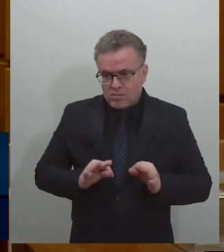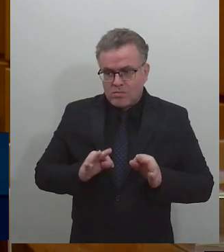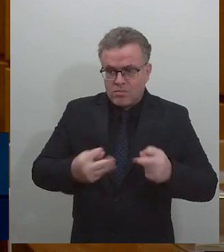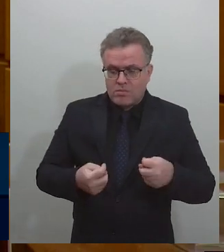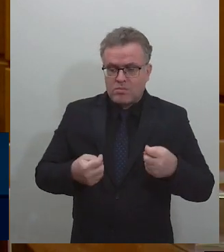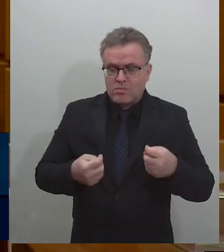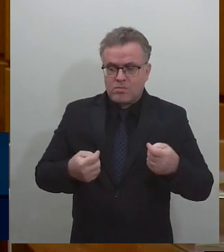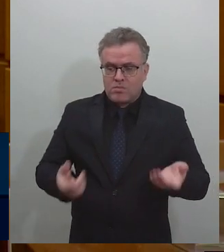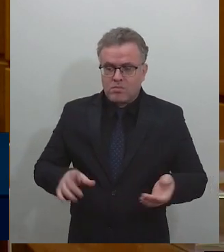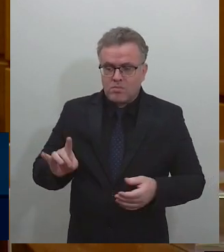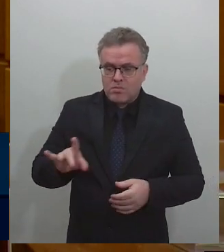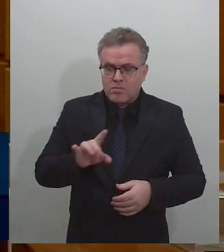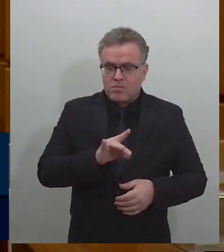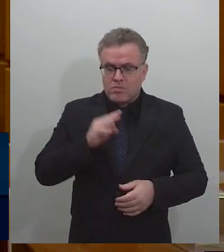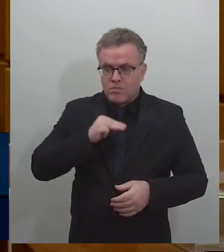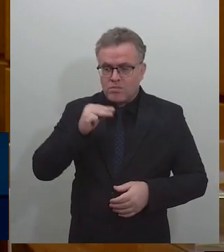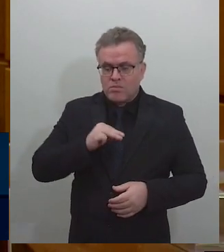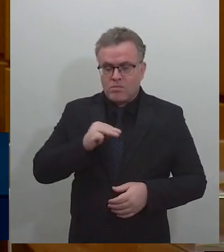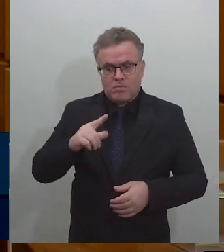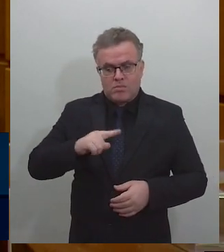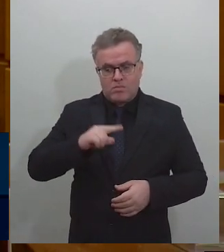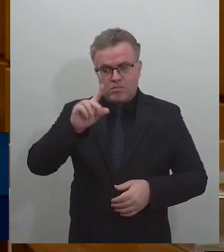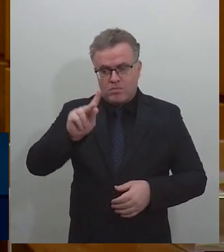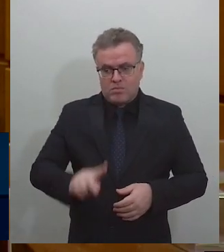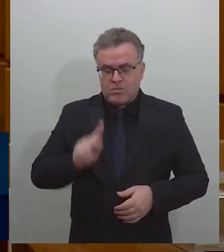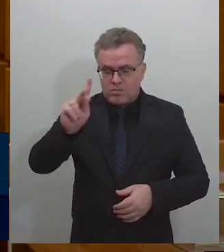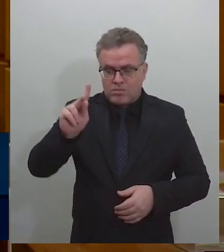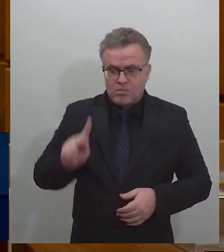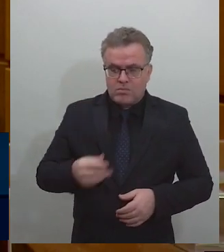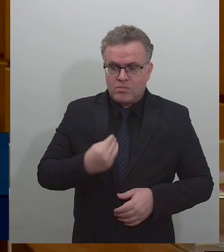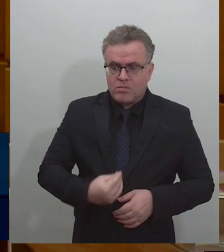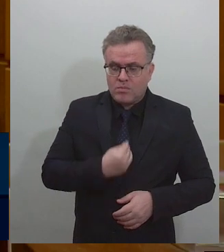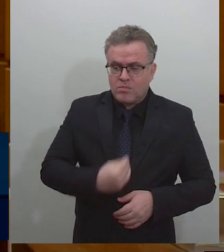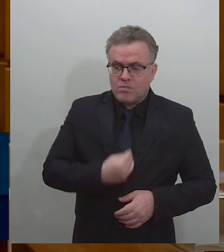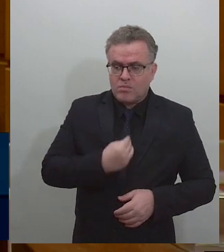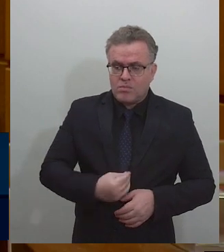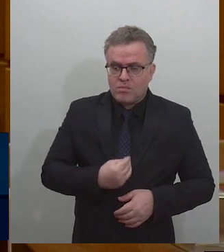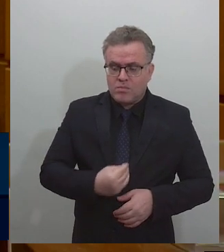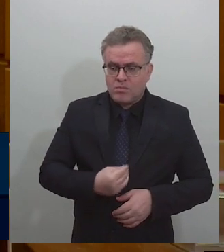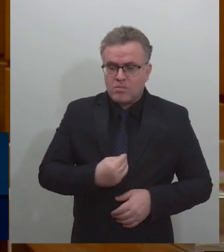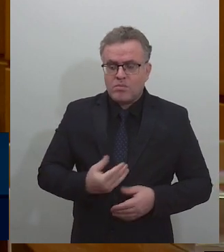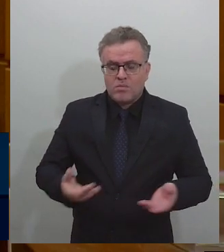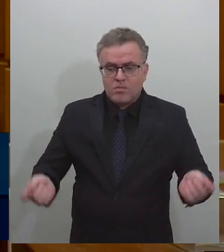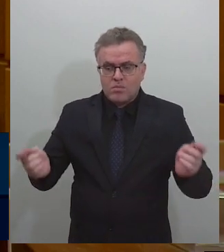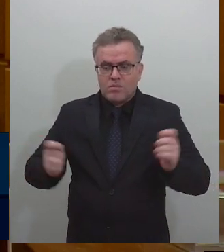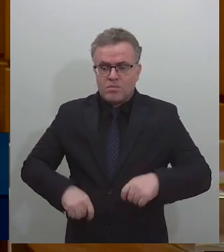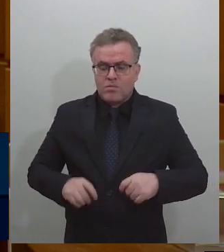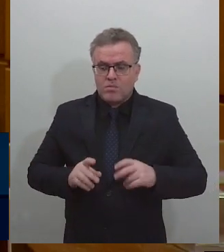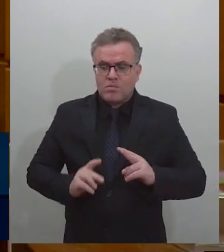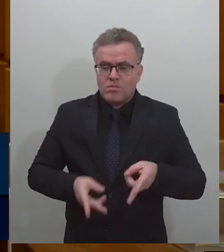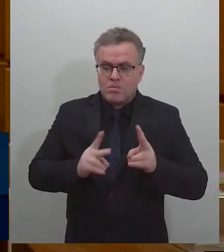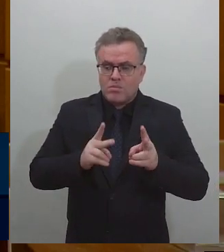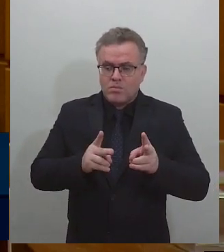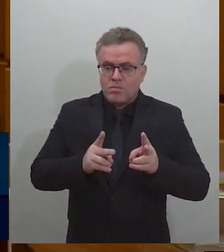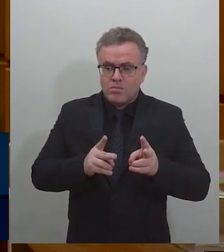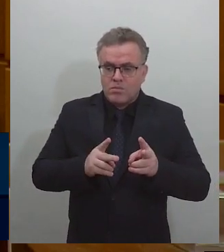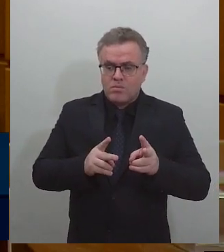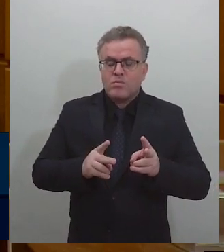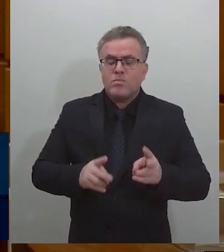próprias circunstâncias e desafios únicos, e é fundamental apoiá-las em suas decisões, lembrando que